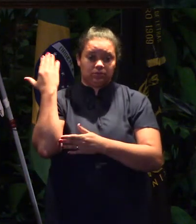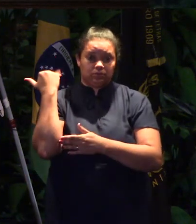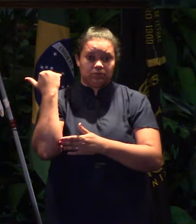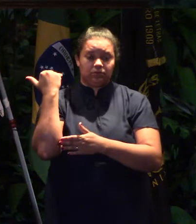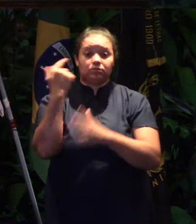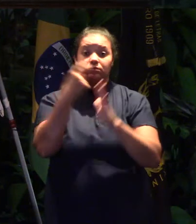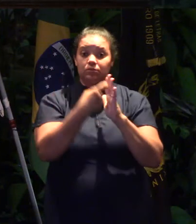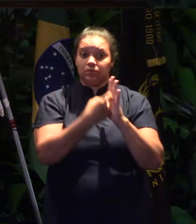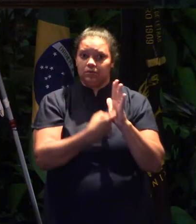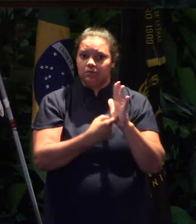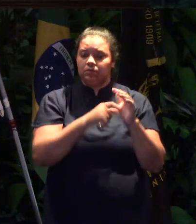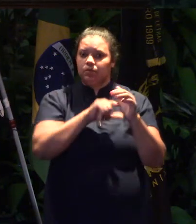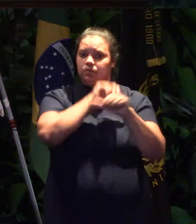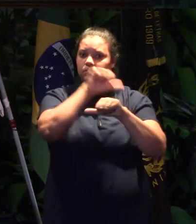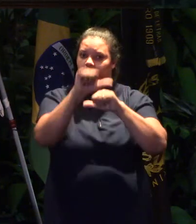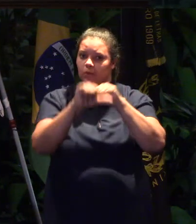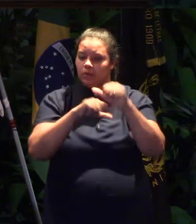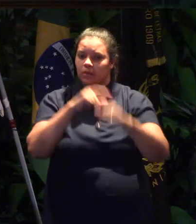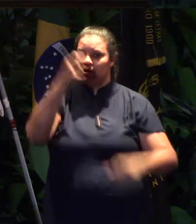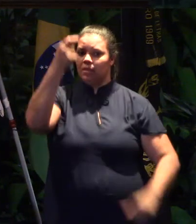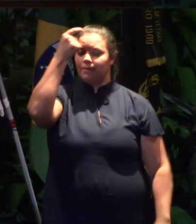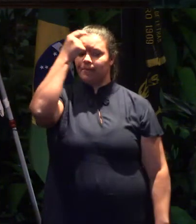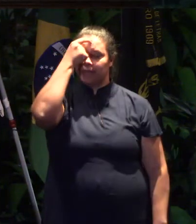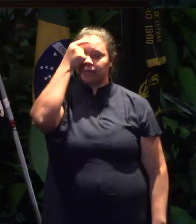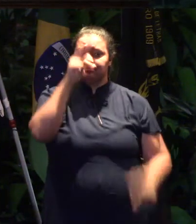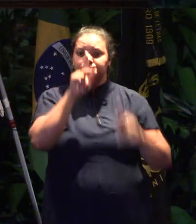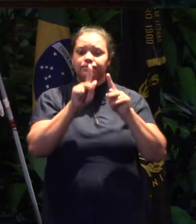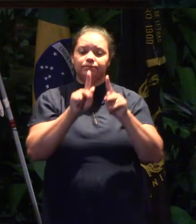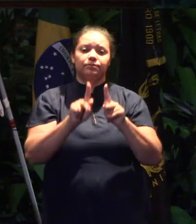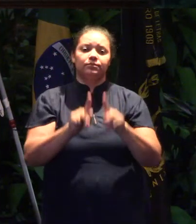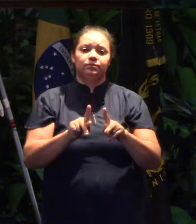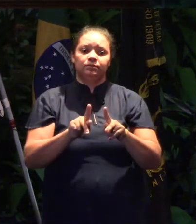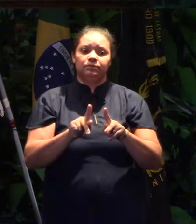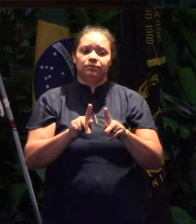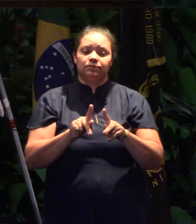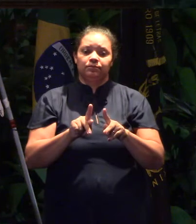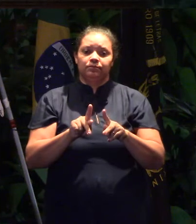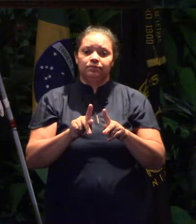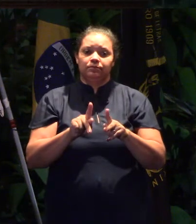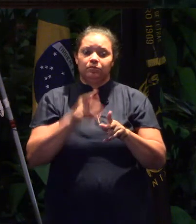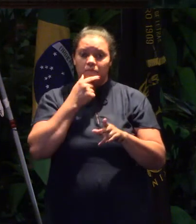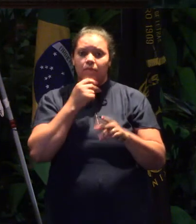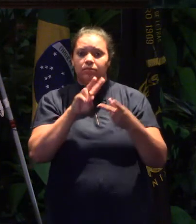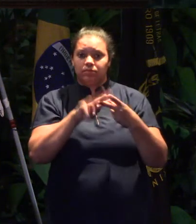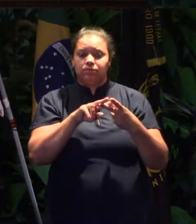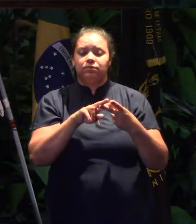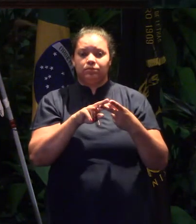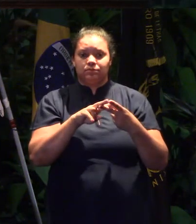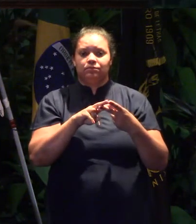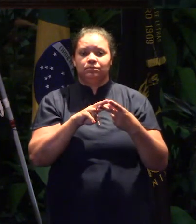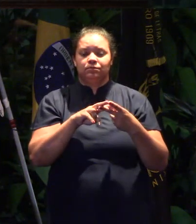texto revolucionário, um texto que revolucionário, mas um texto que acabou levando ele para a prisão, então, que é o ensaio sobre a